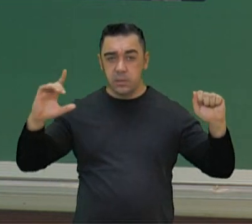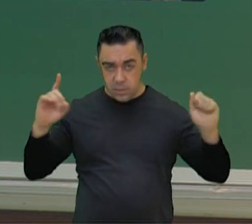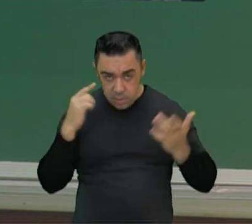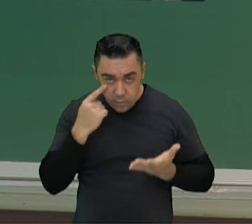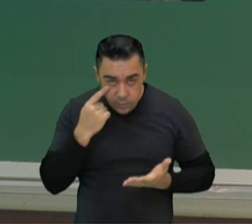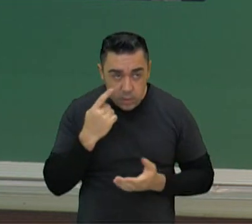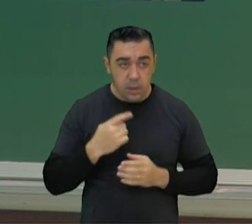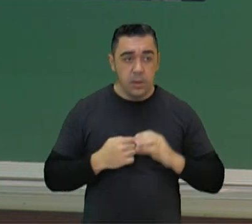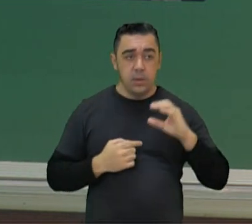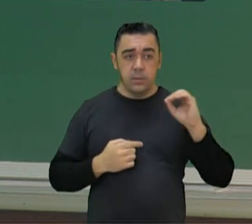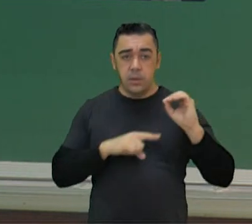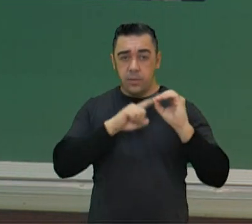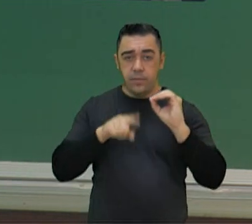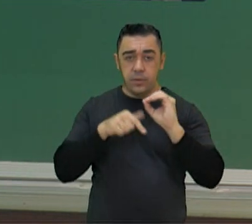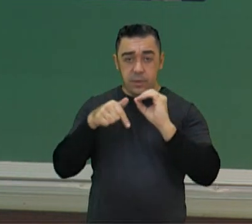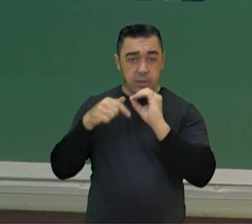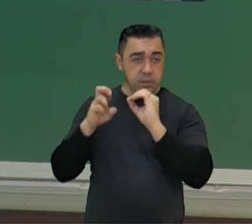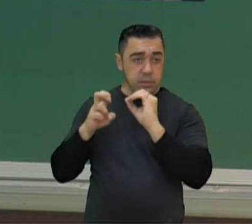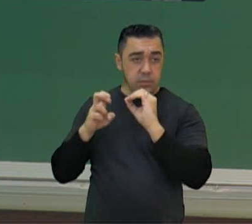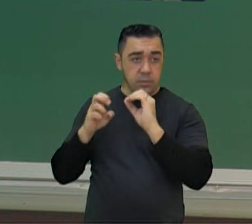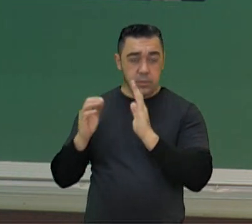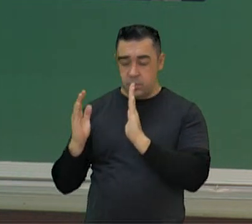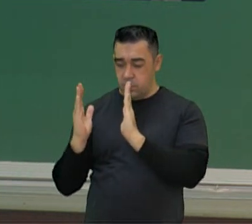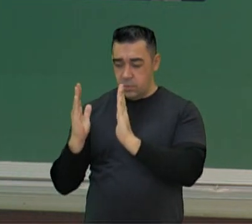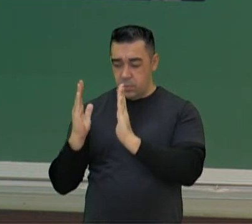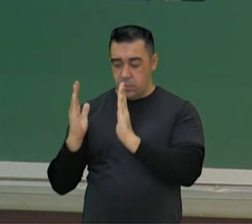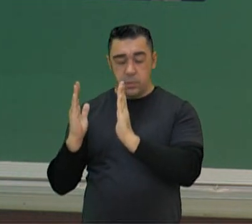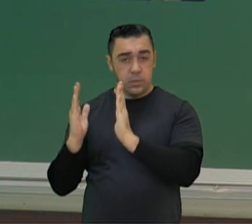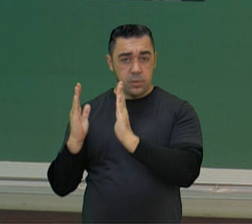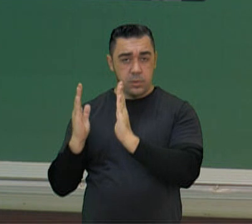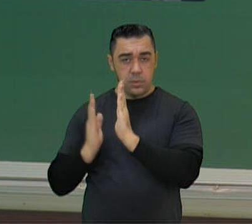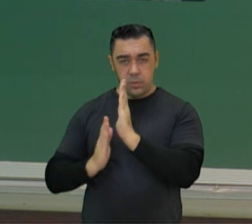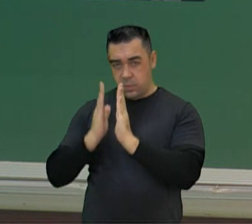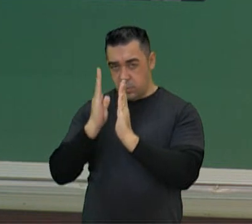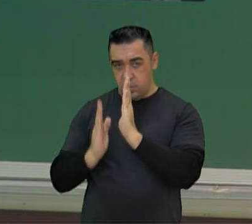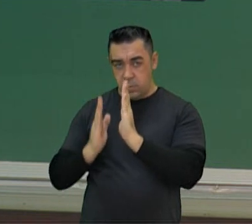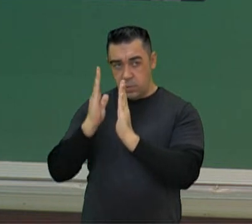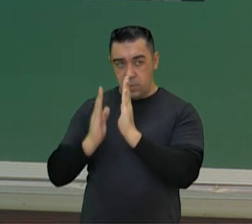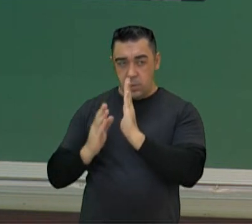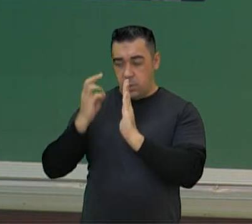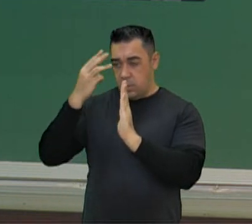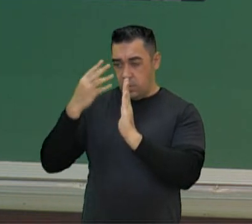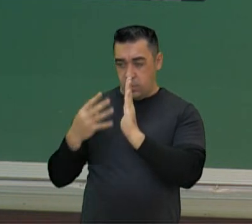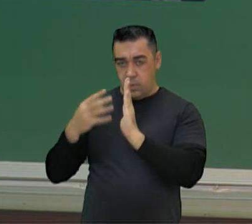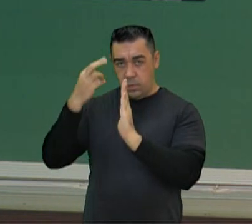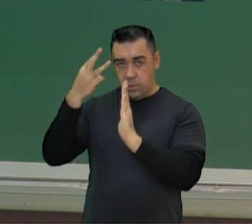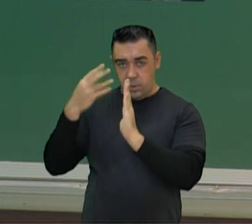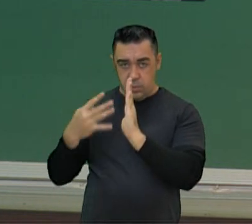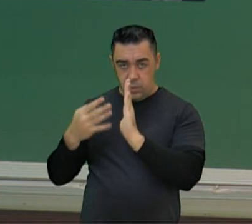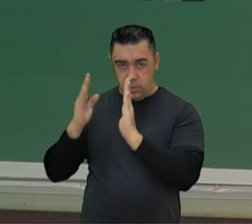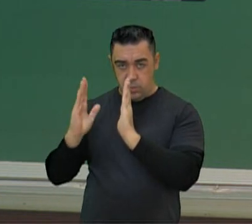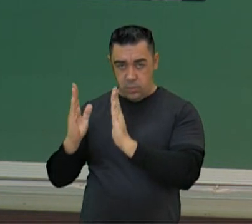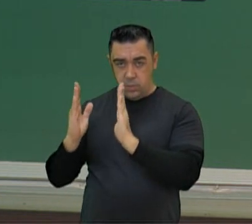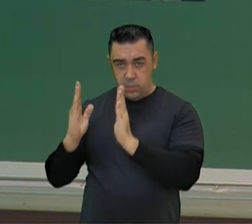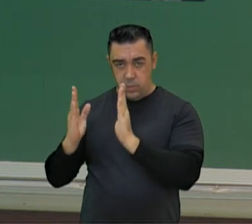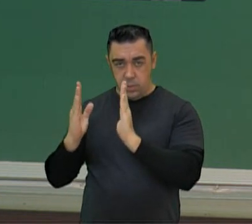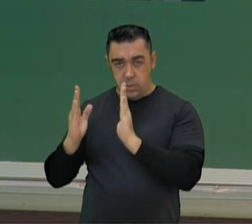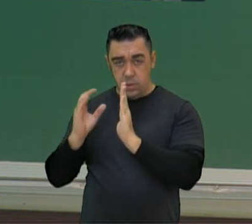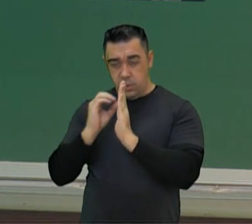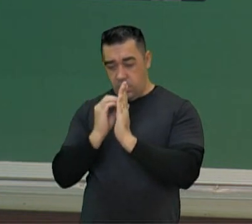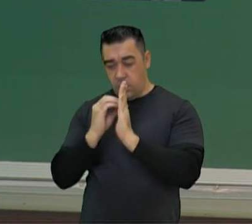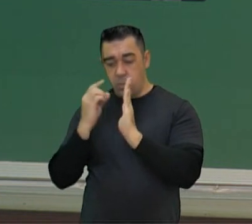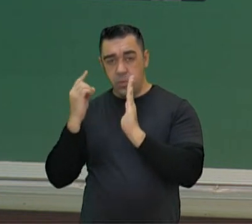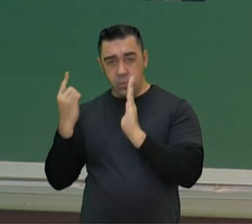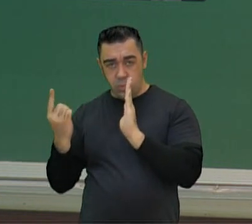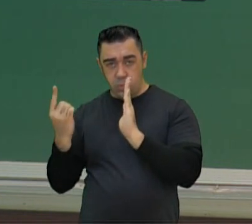0,75, que seria a letra A, ele fica 3 sobre 4 aqui, entre o 0 e